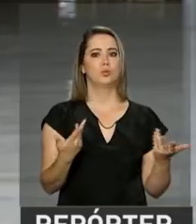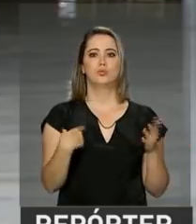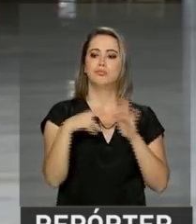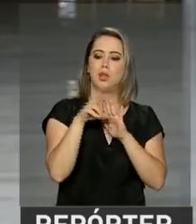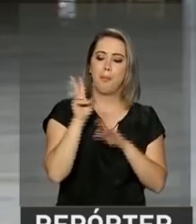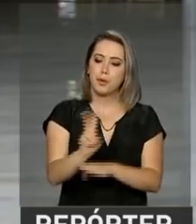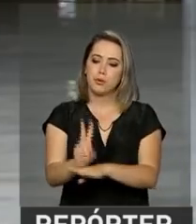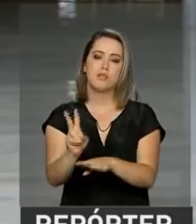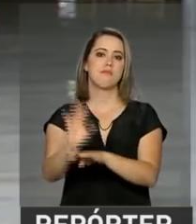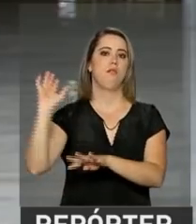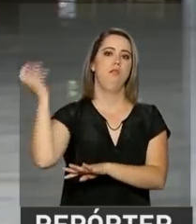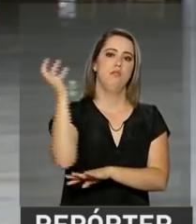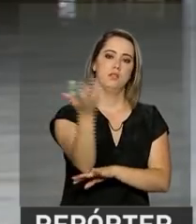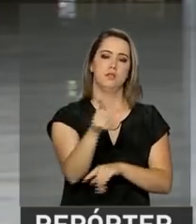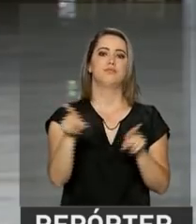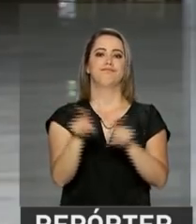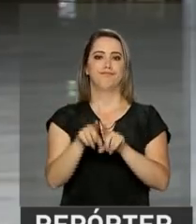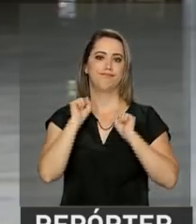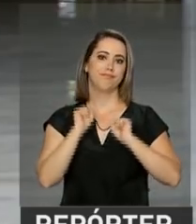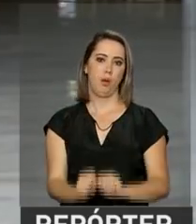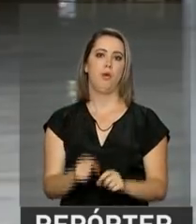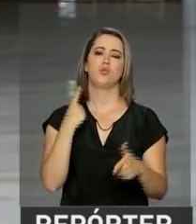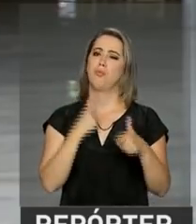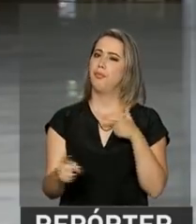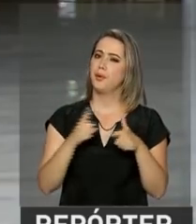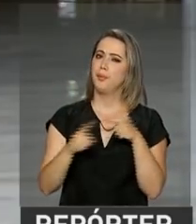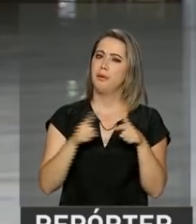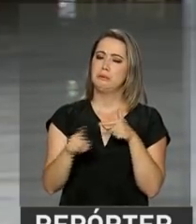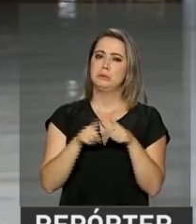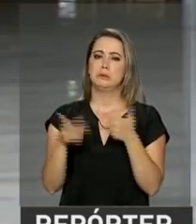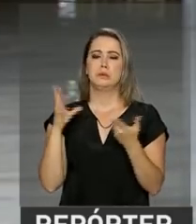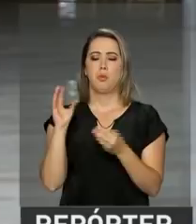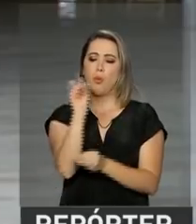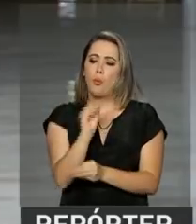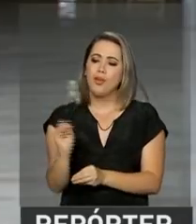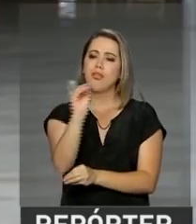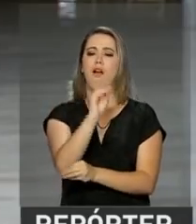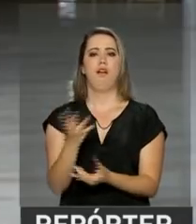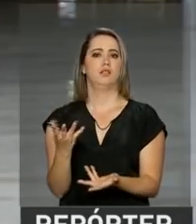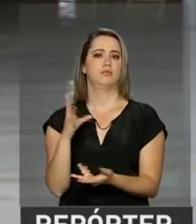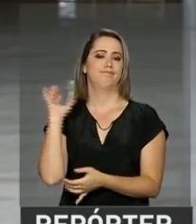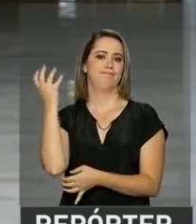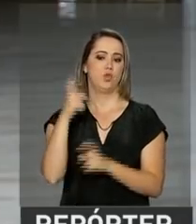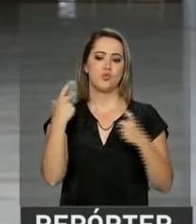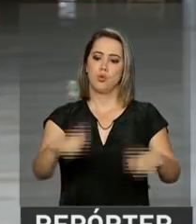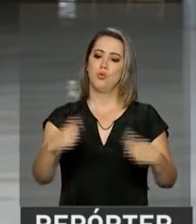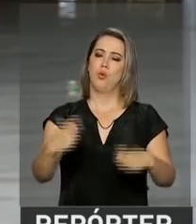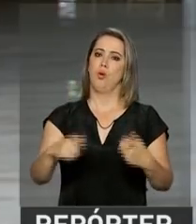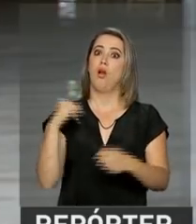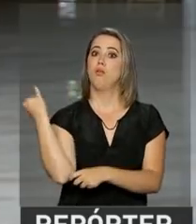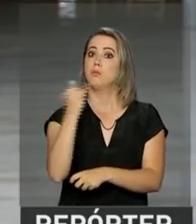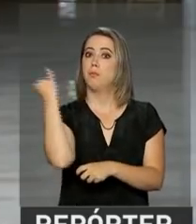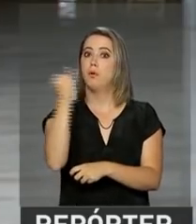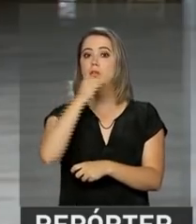regime de proteção e também têm potencial para comprometer e fragilizar a preservação ambiental de uma região